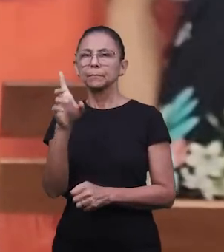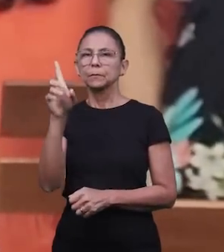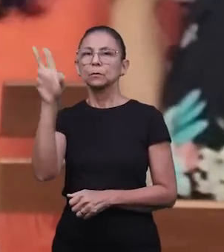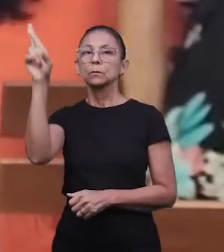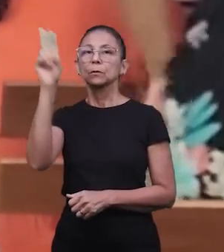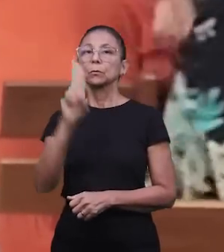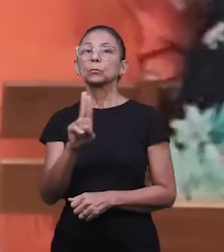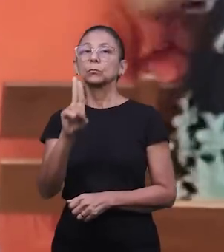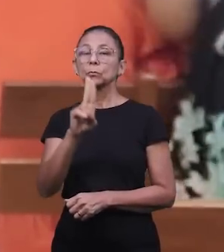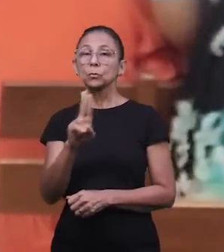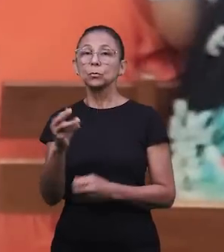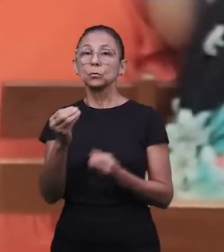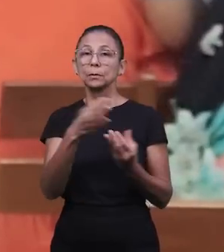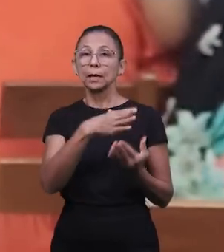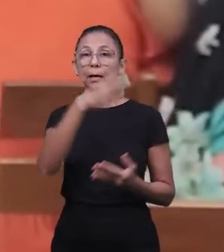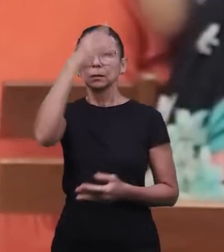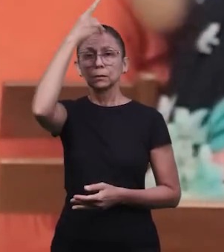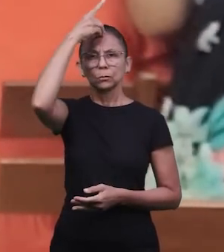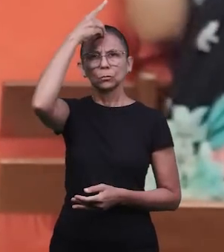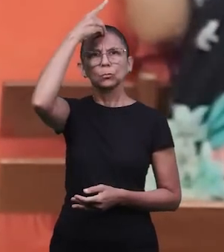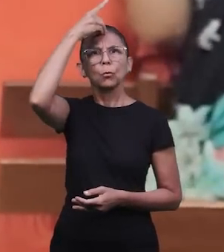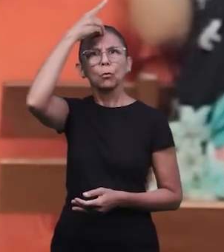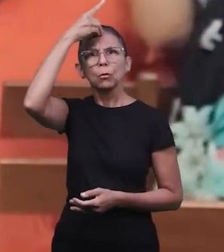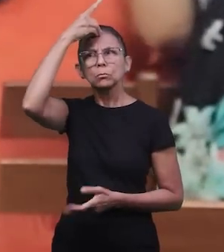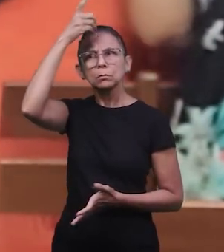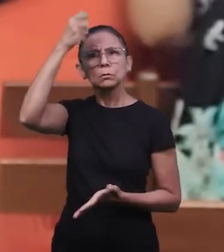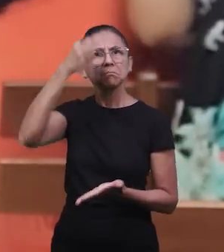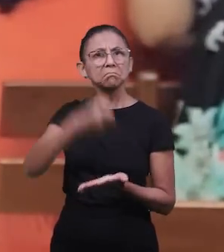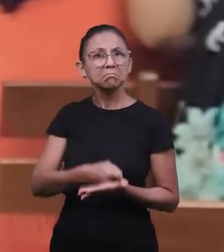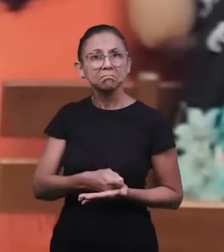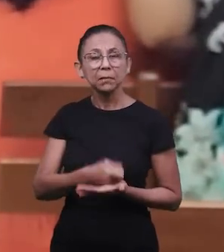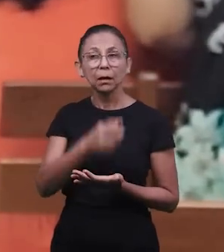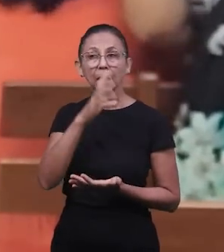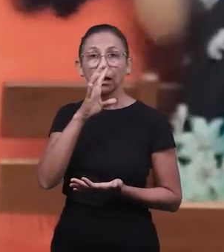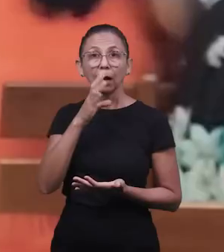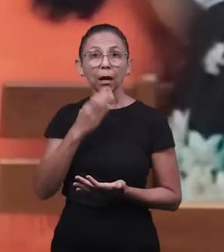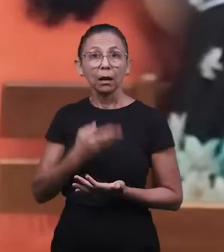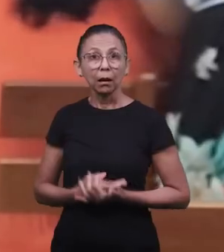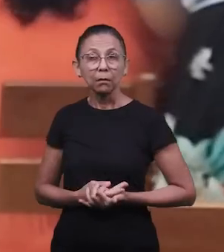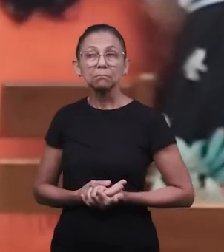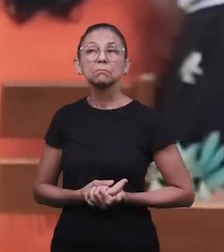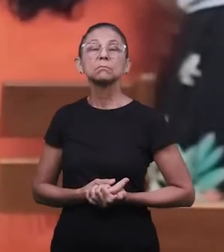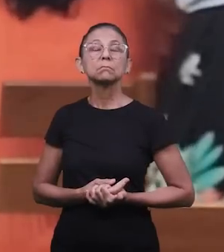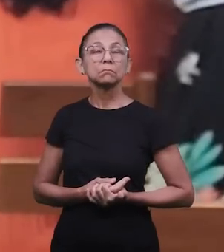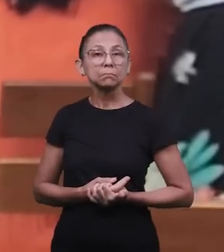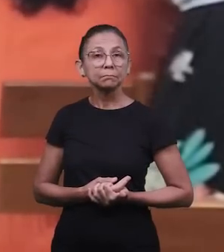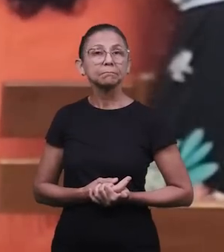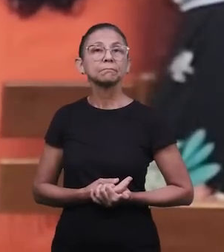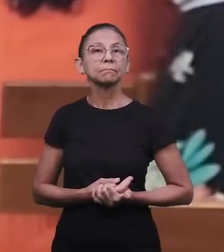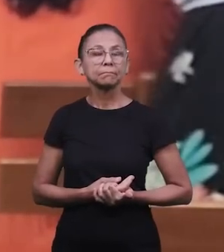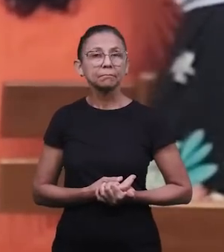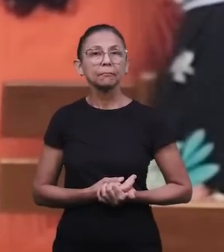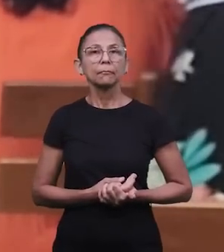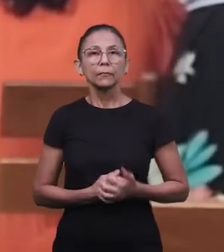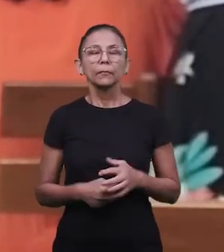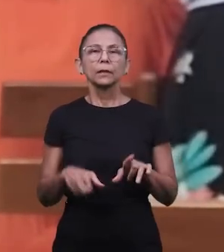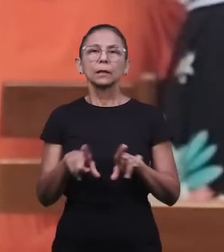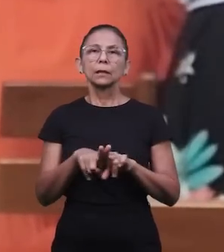Senhor. E o Senhor concede dons que se cumprem assim de maneira extraordinária em nosso